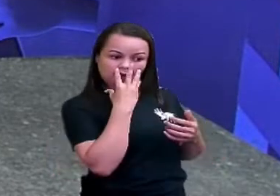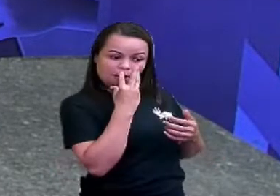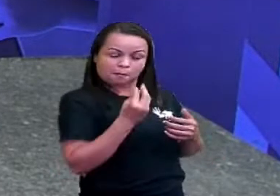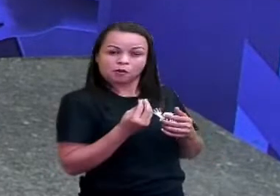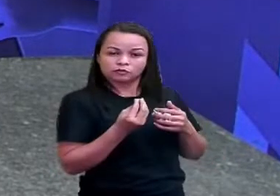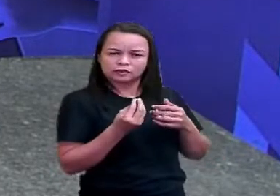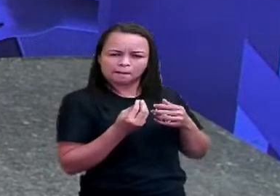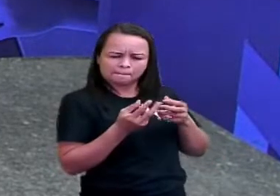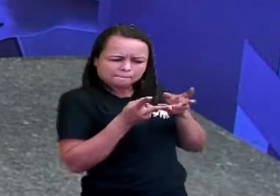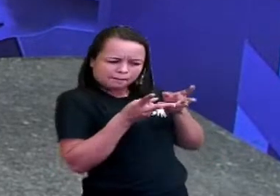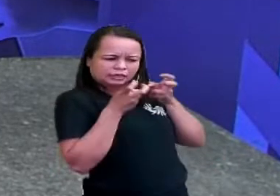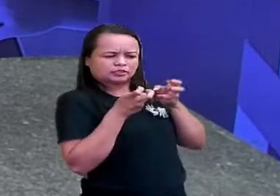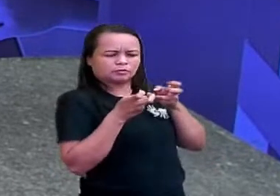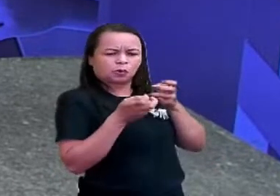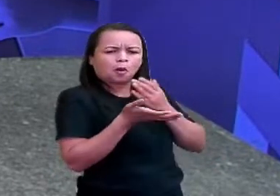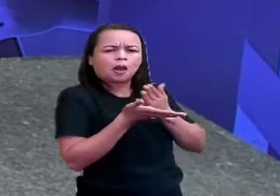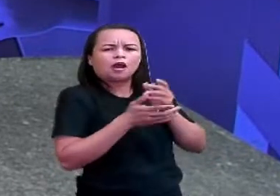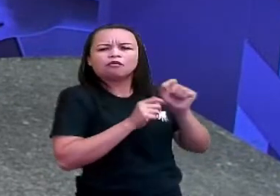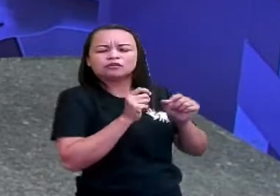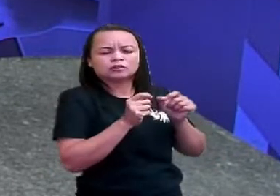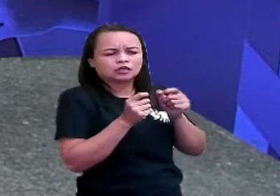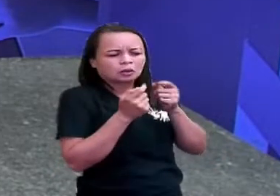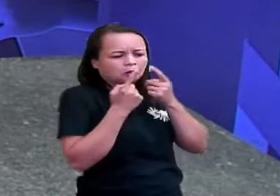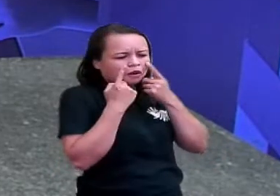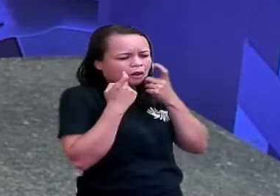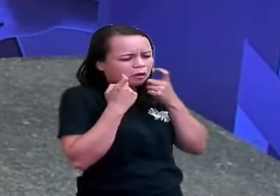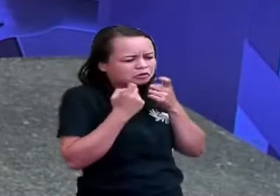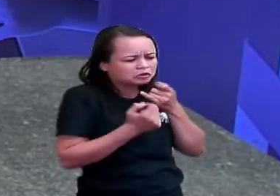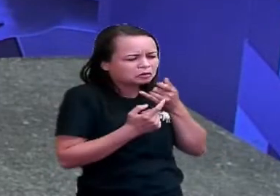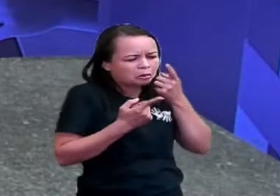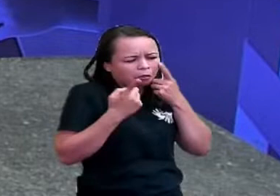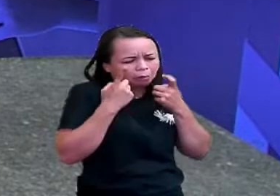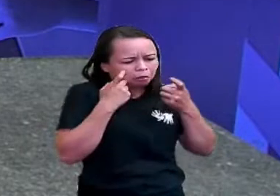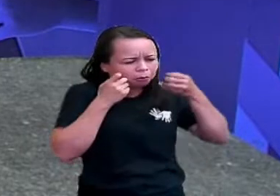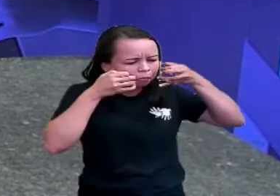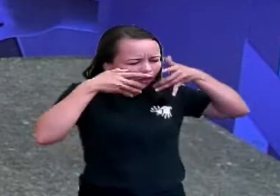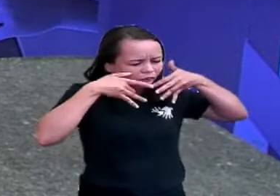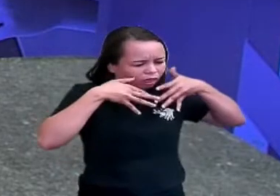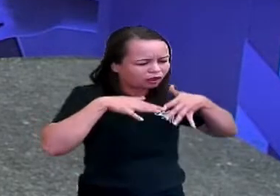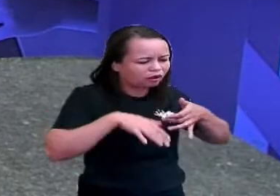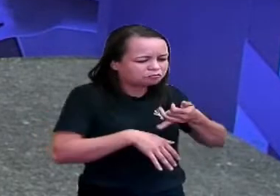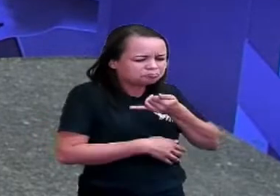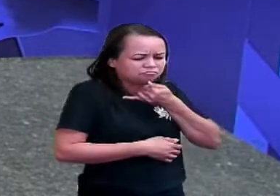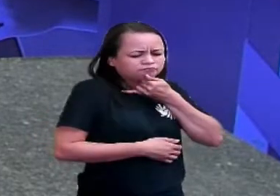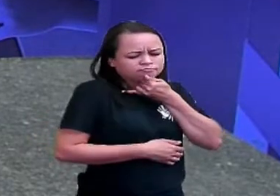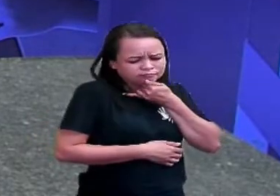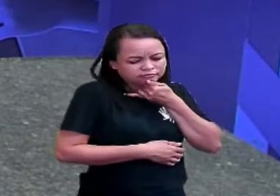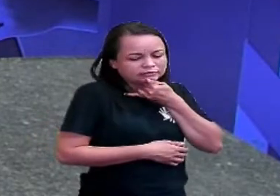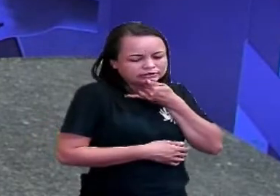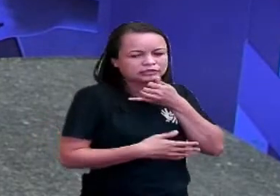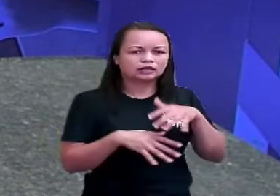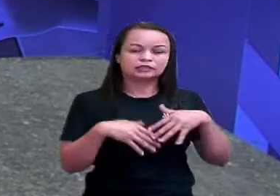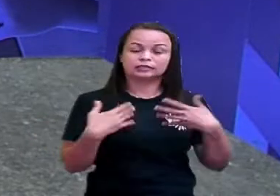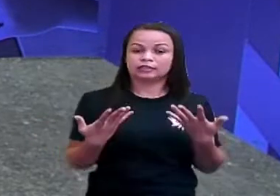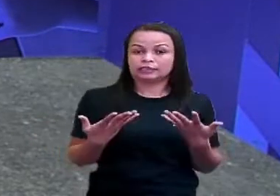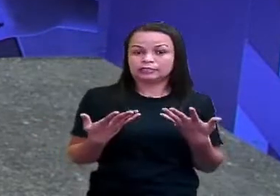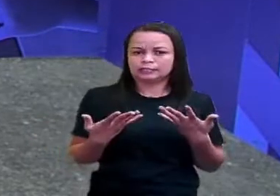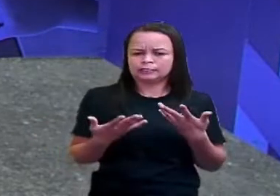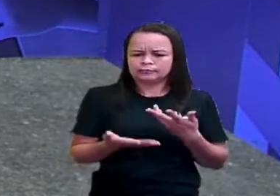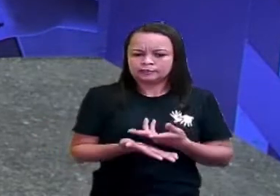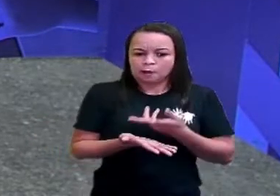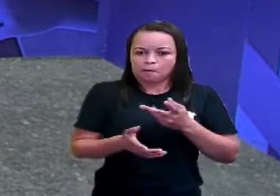começou a chorar e ficou muito triste. De repente, vinha chegando o